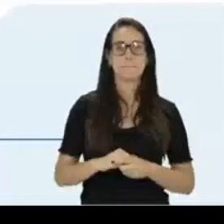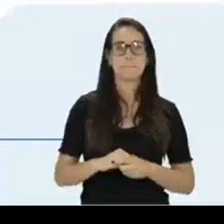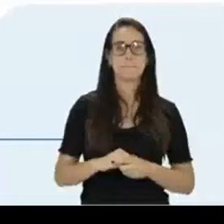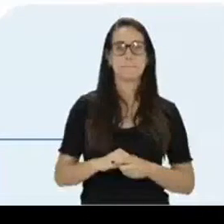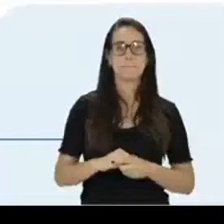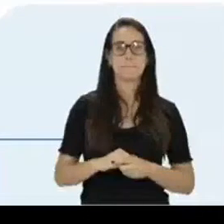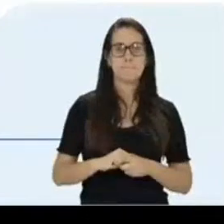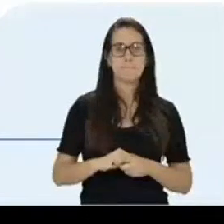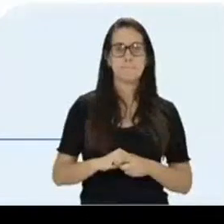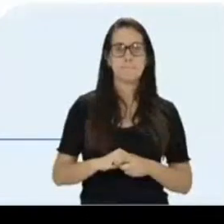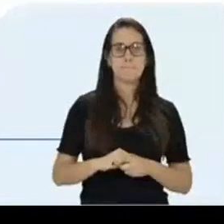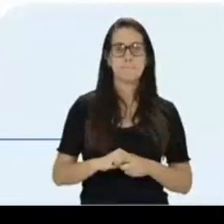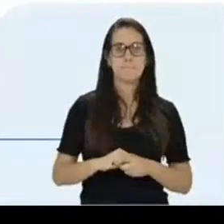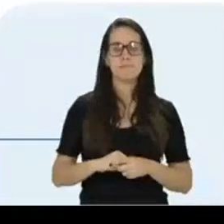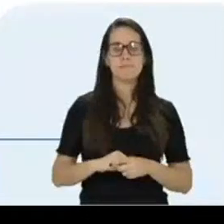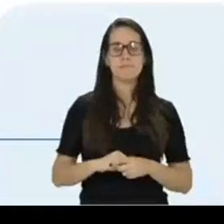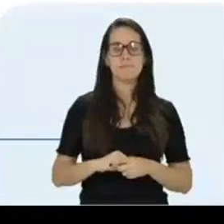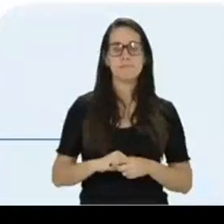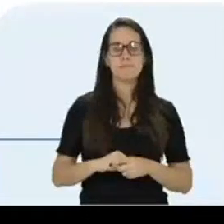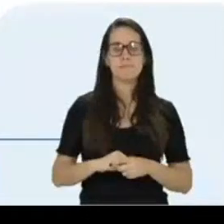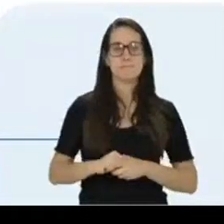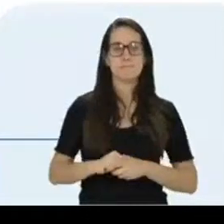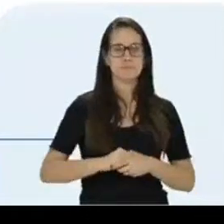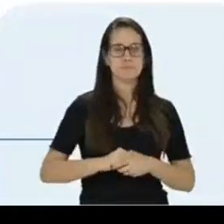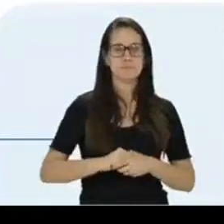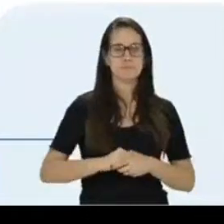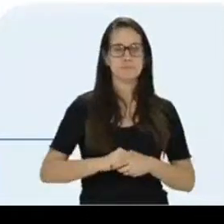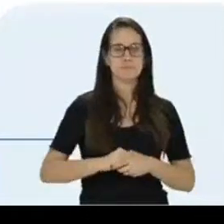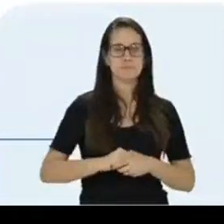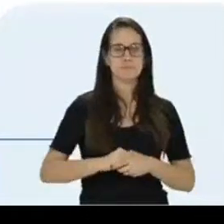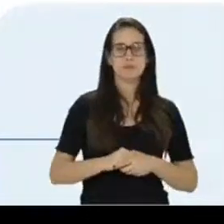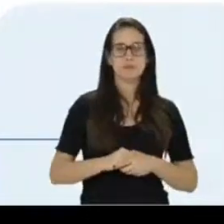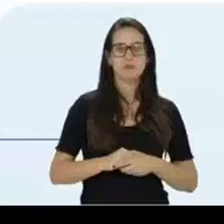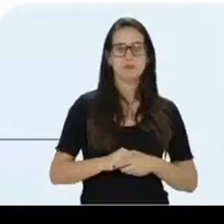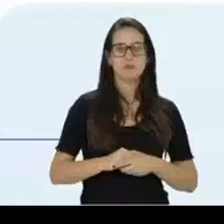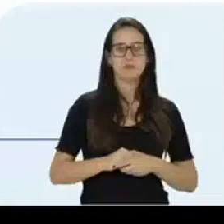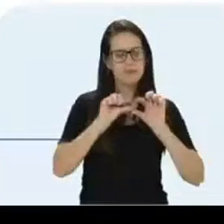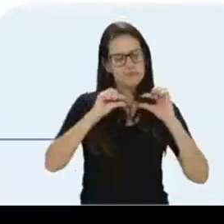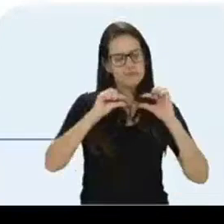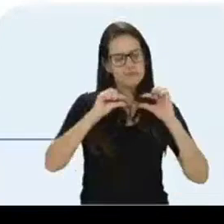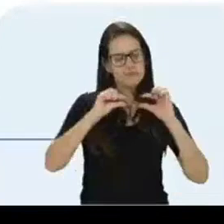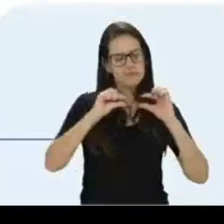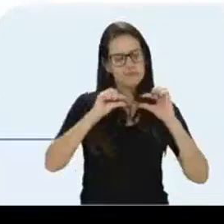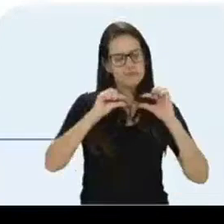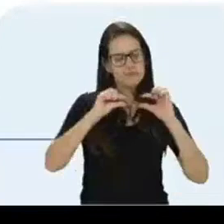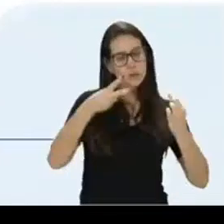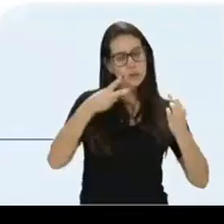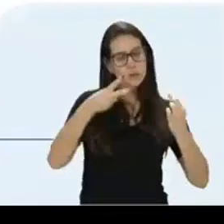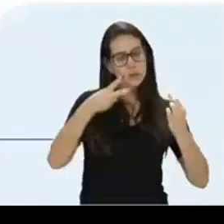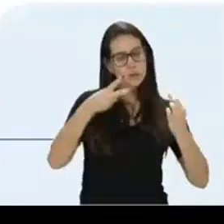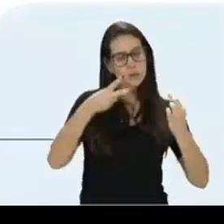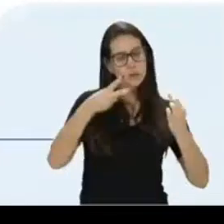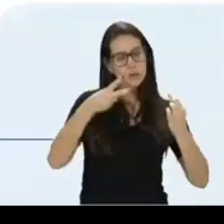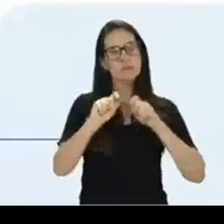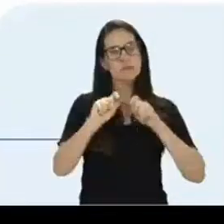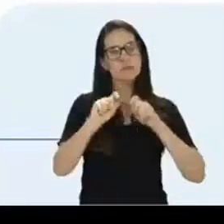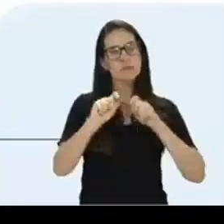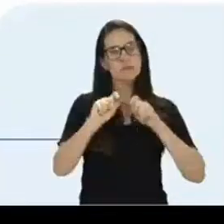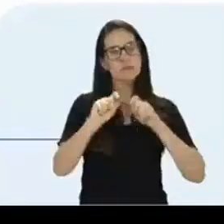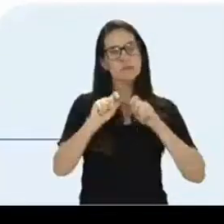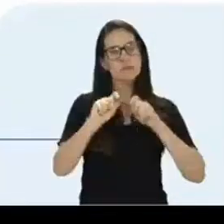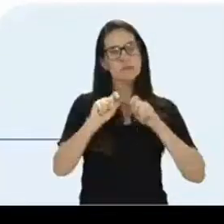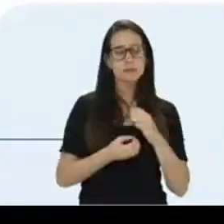onde nós temos o citoplasma. E essa disposição da bicamada, ela permite que a